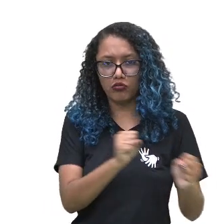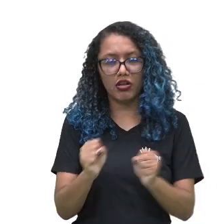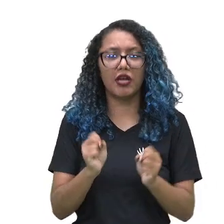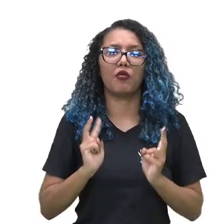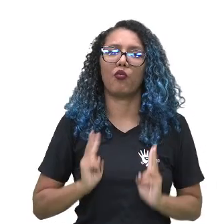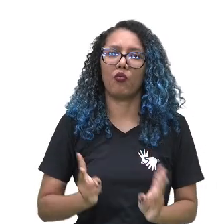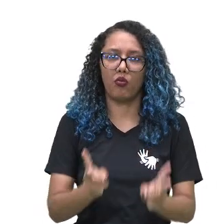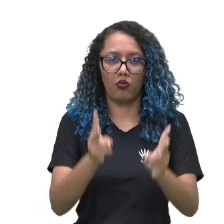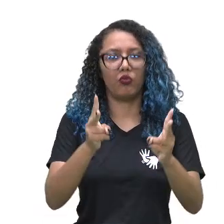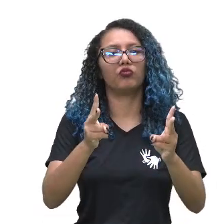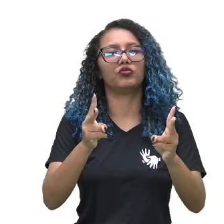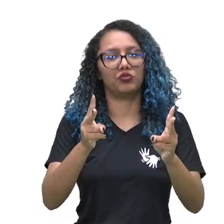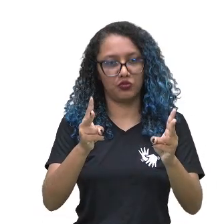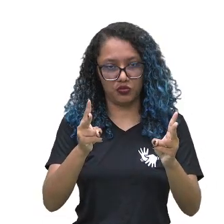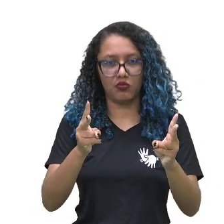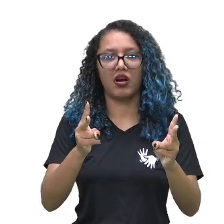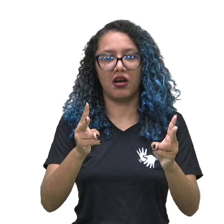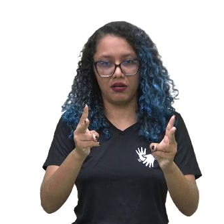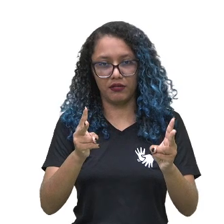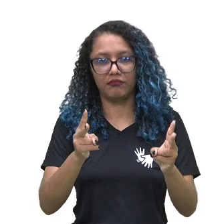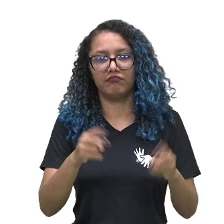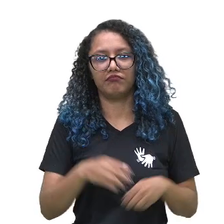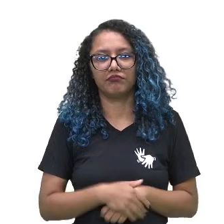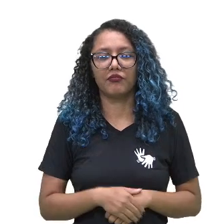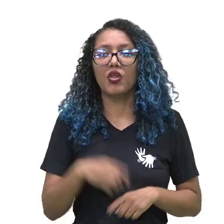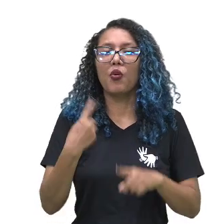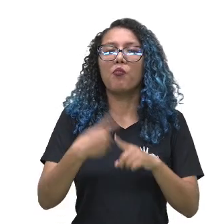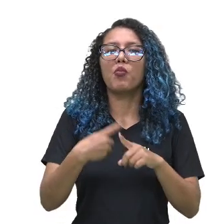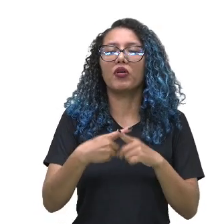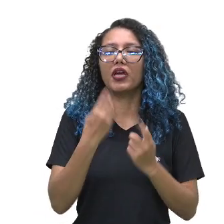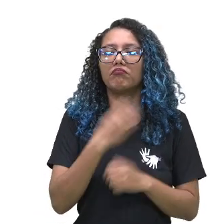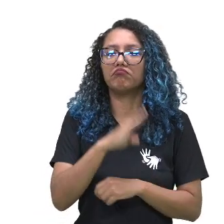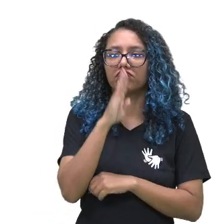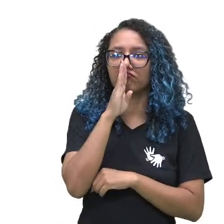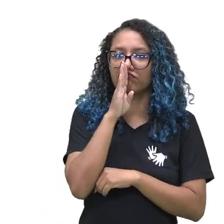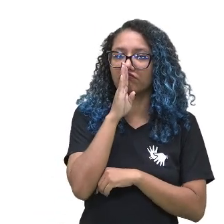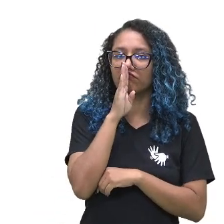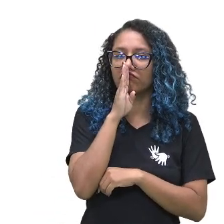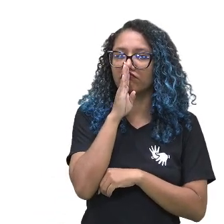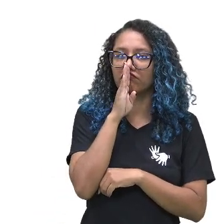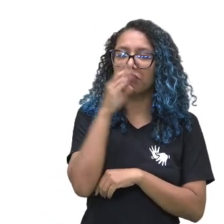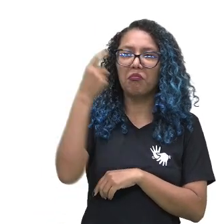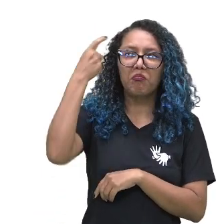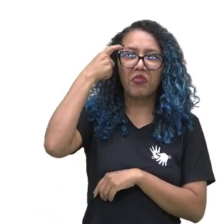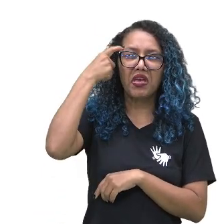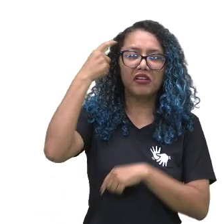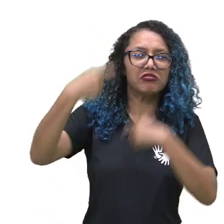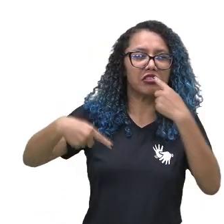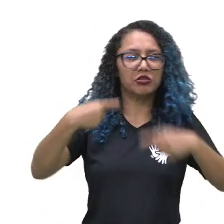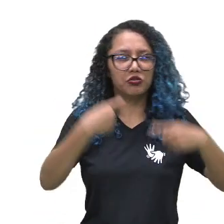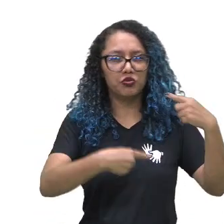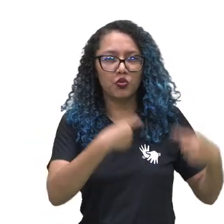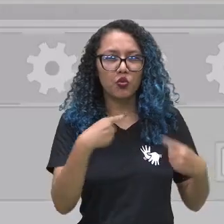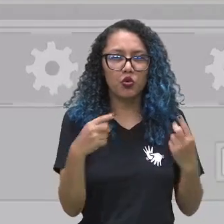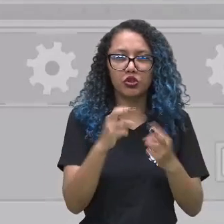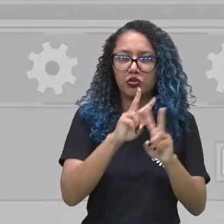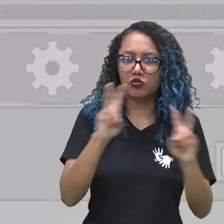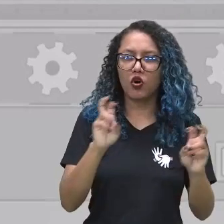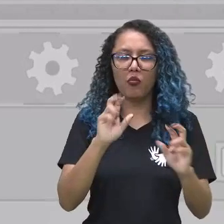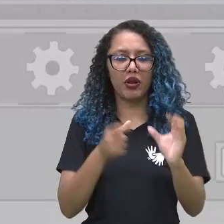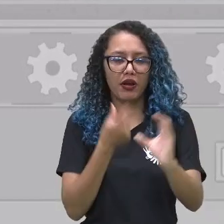existentes e, assim, não se questiona o sistema capitalista que a financia. A gente